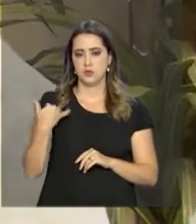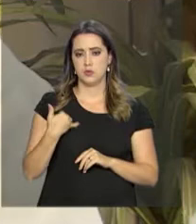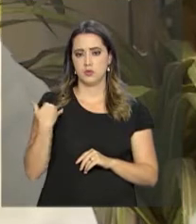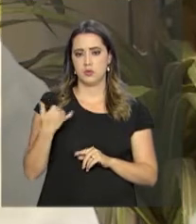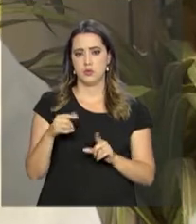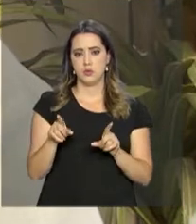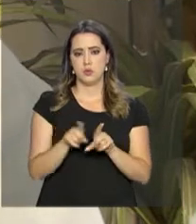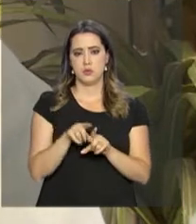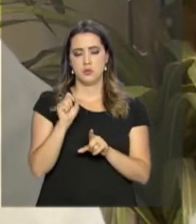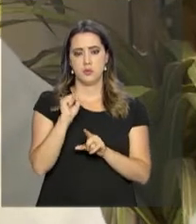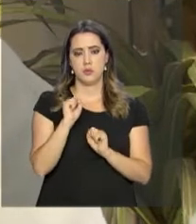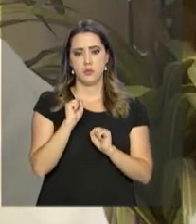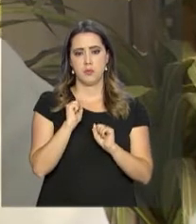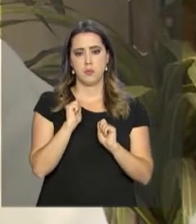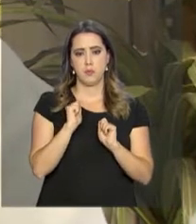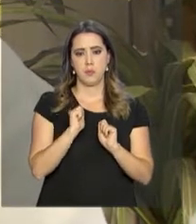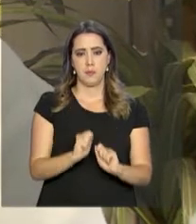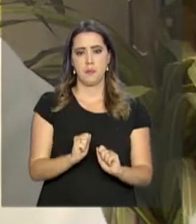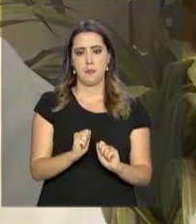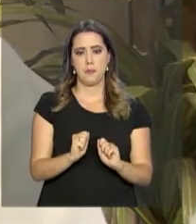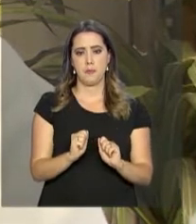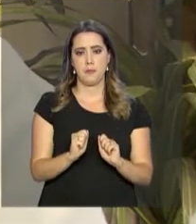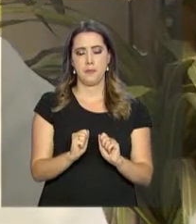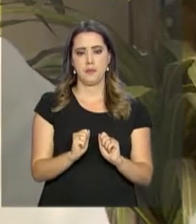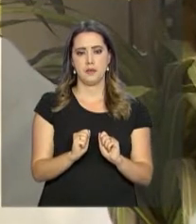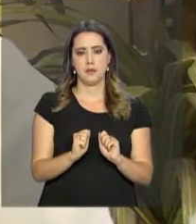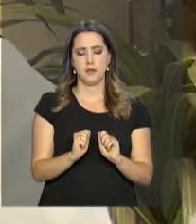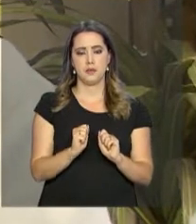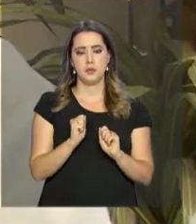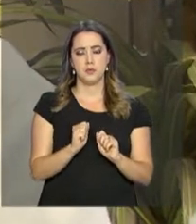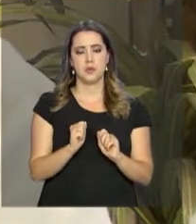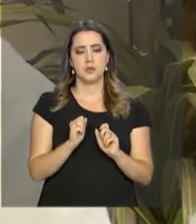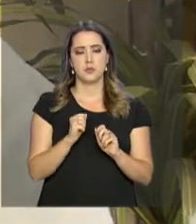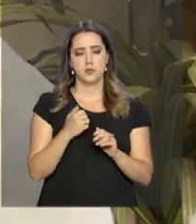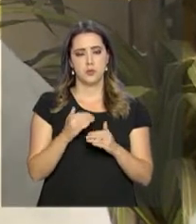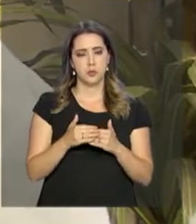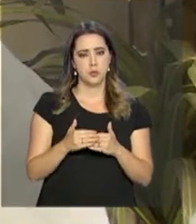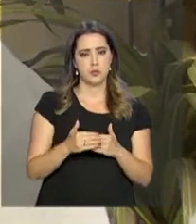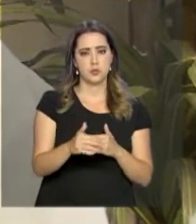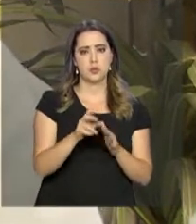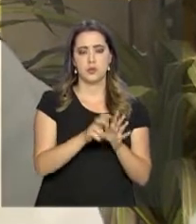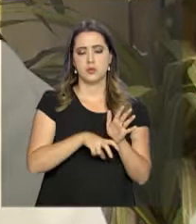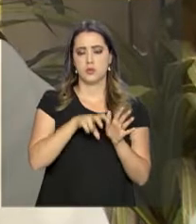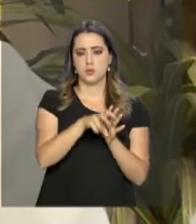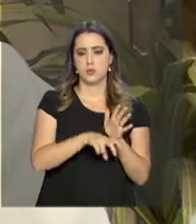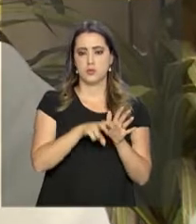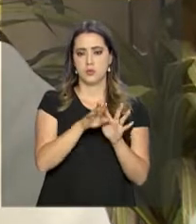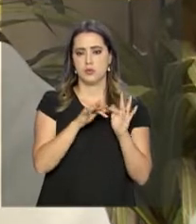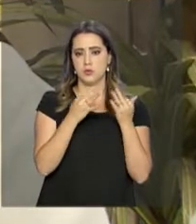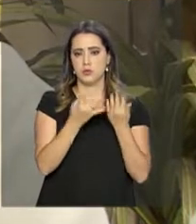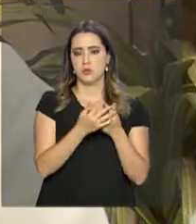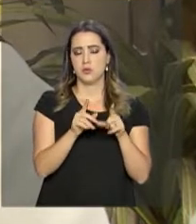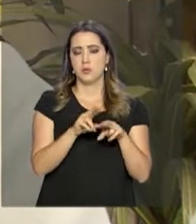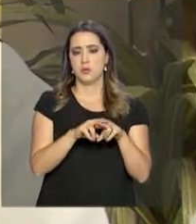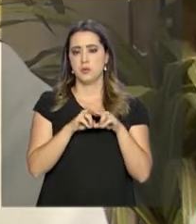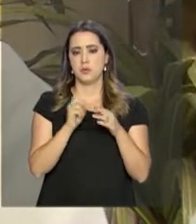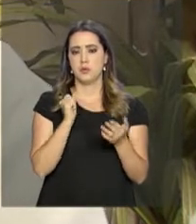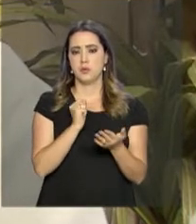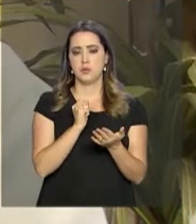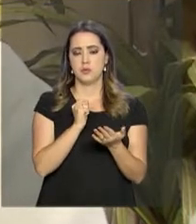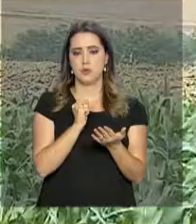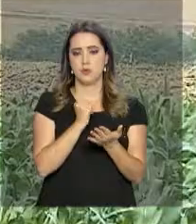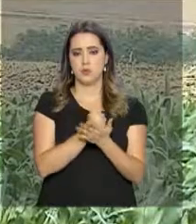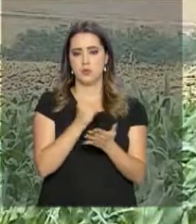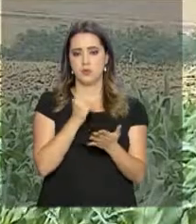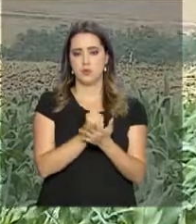16 anos possam é ter a oportunidade de permanecer no campo trabalhando na agricultura familiar por meio da aquisição de um contrato de financiamento